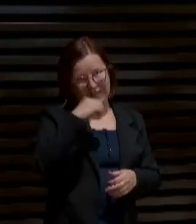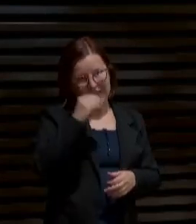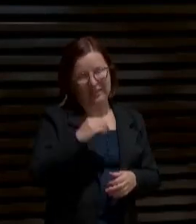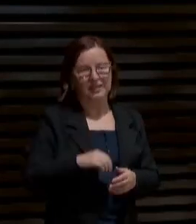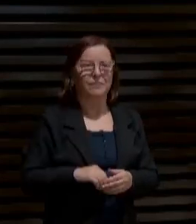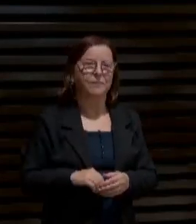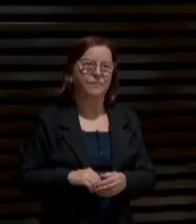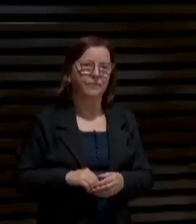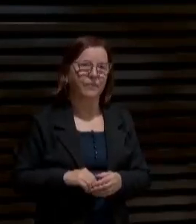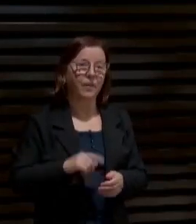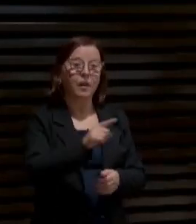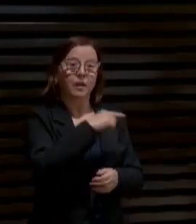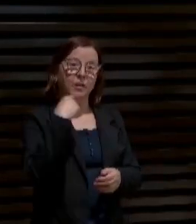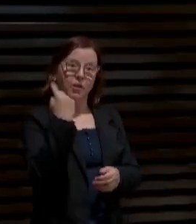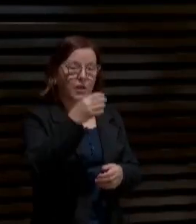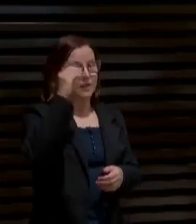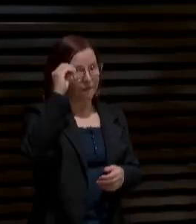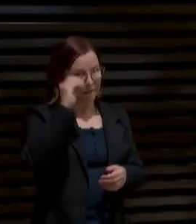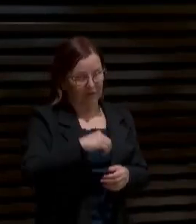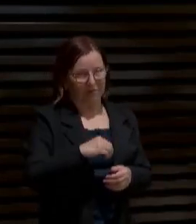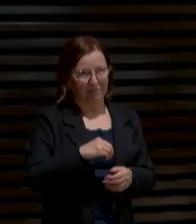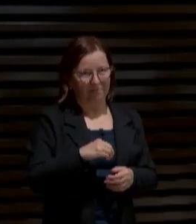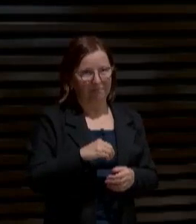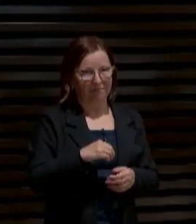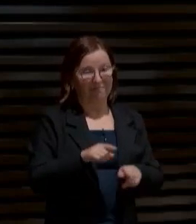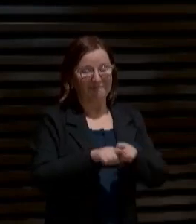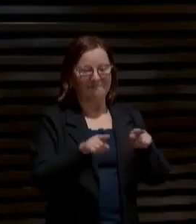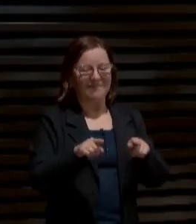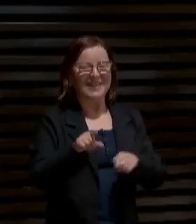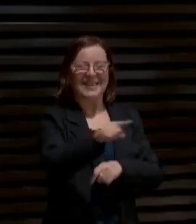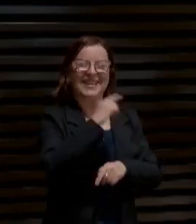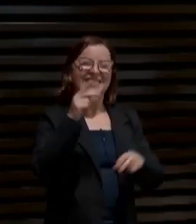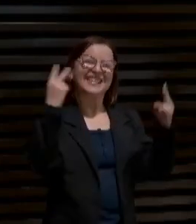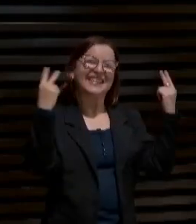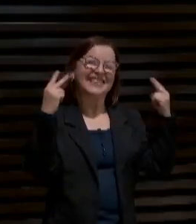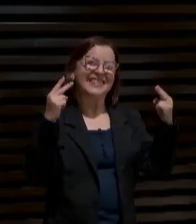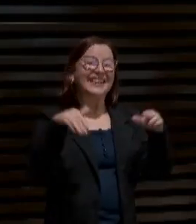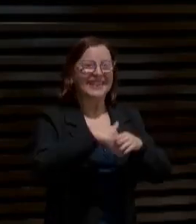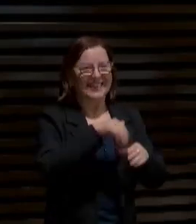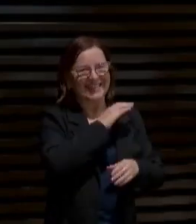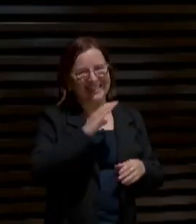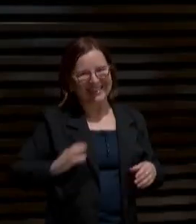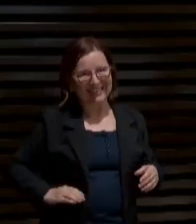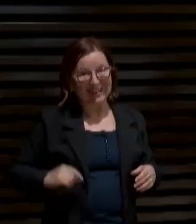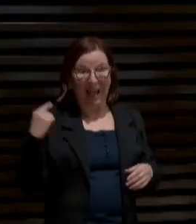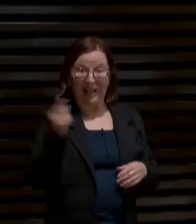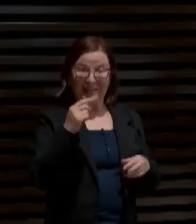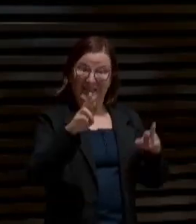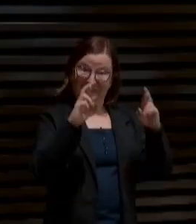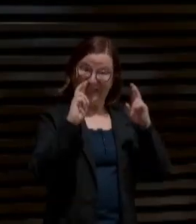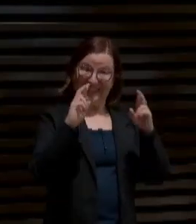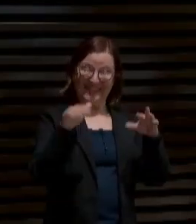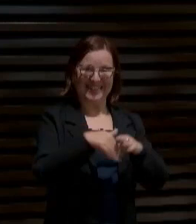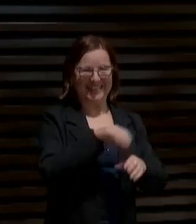não nós somos fracos a nossa vitória está em Cristo é a nossa esperança está em